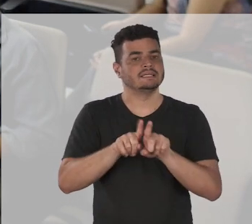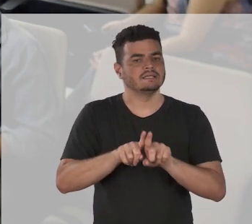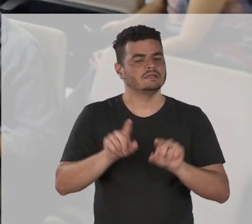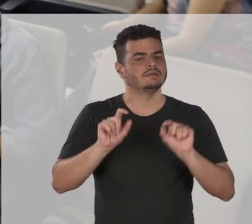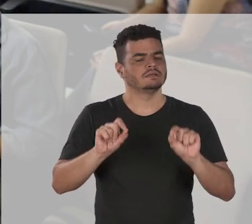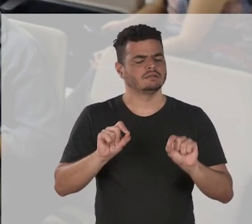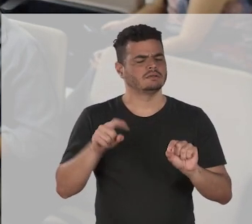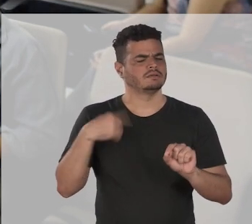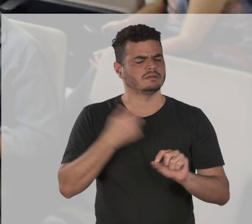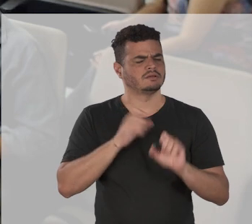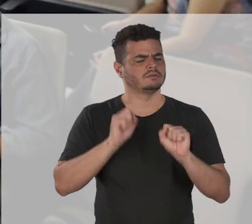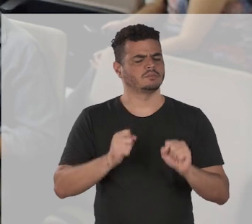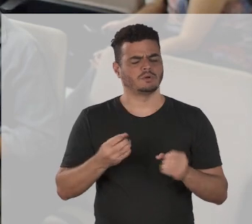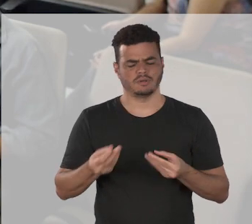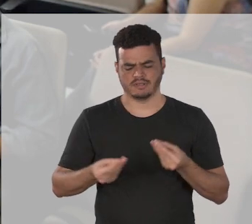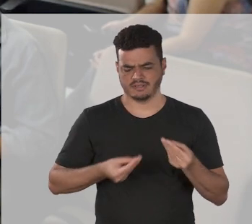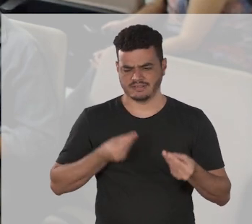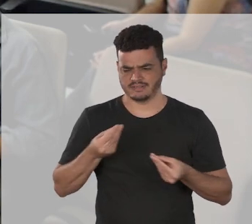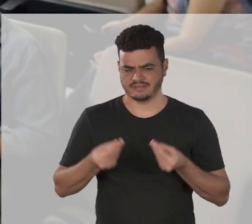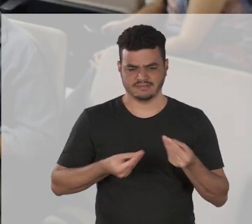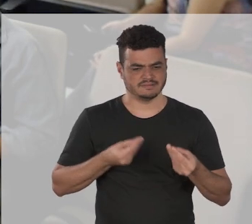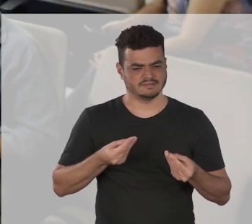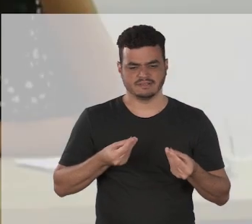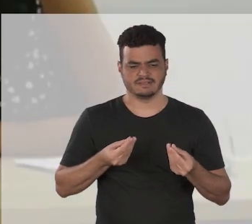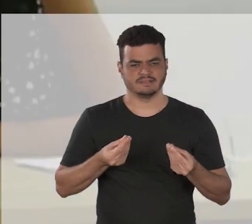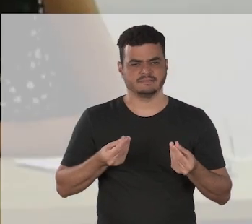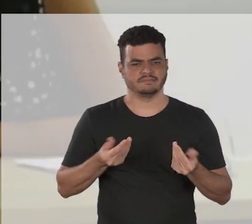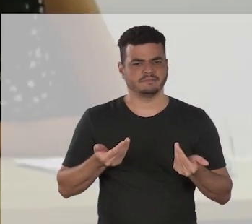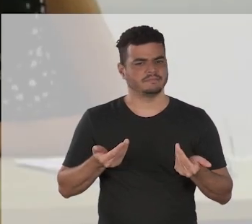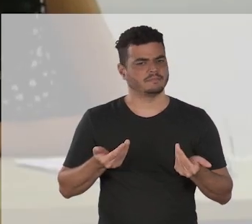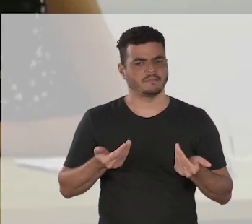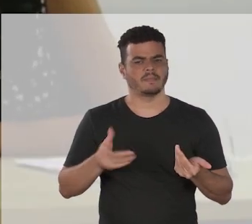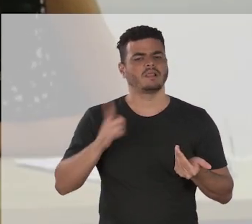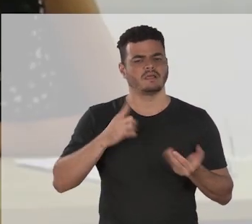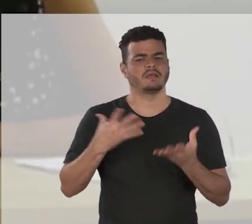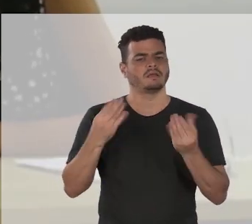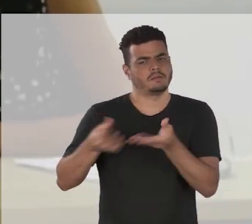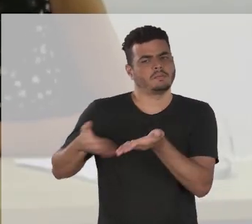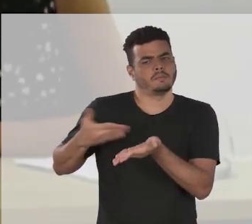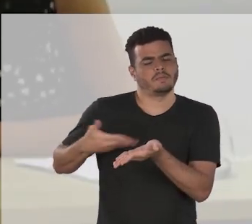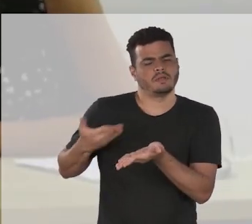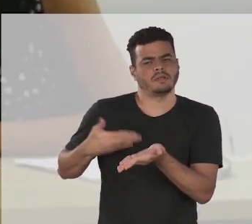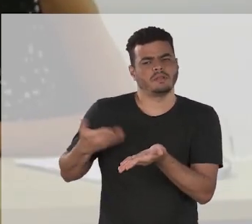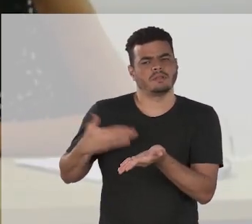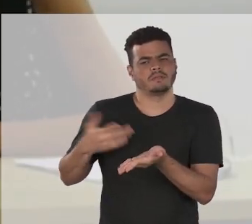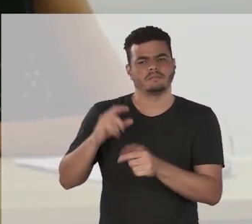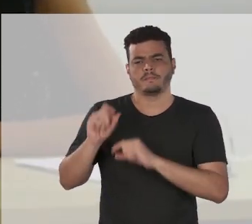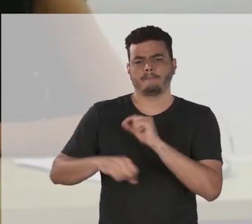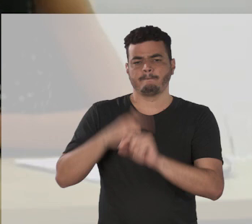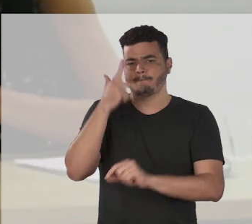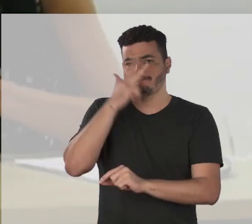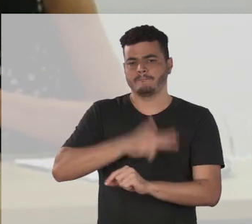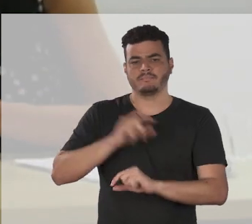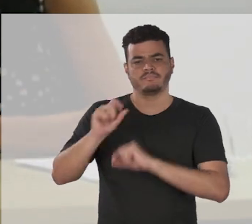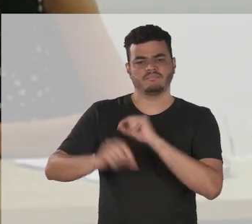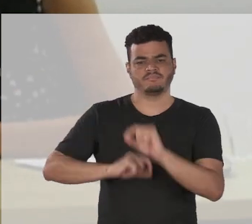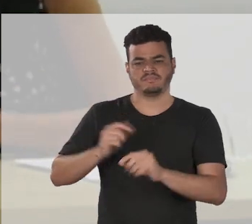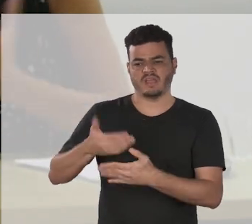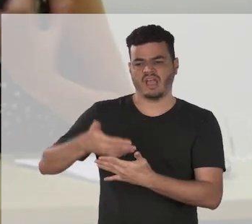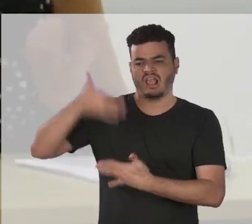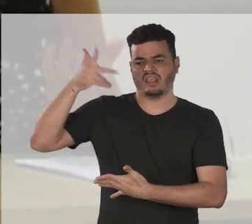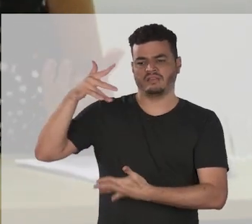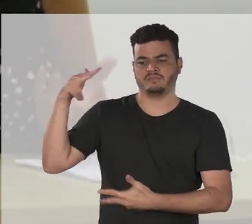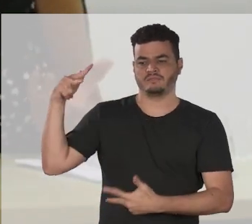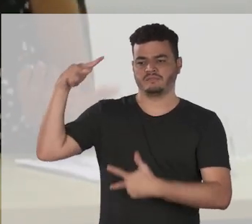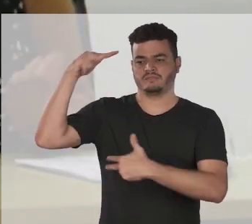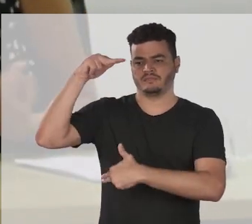por aí também de tratar de, além de tudo, porque tem muitas obras que cortam partes, né? Porque